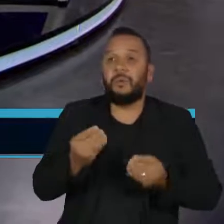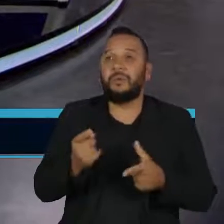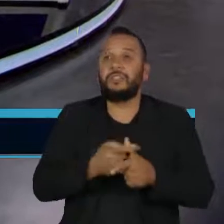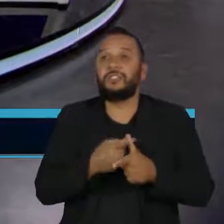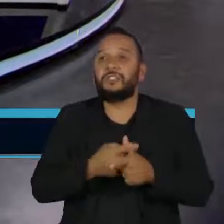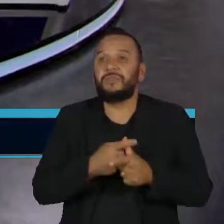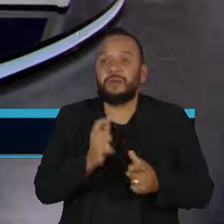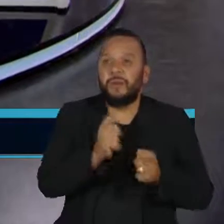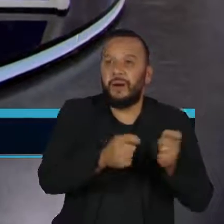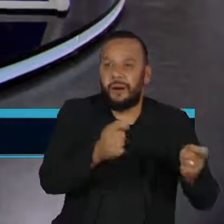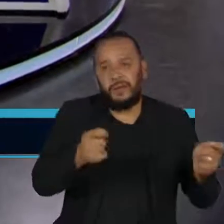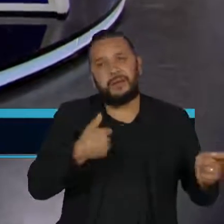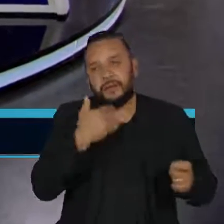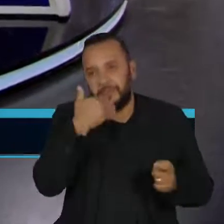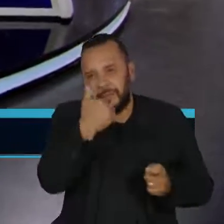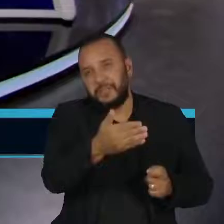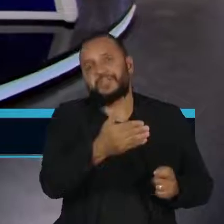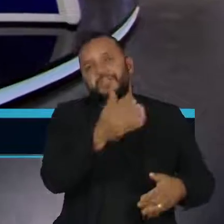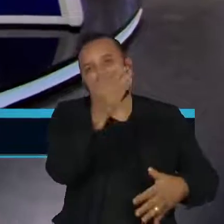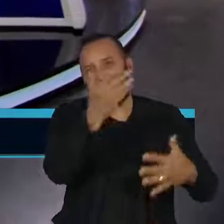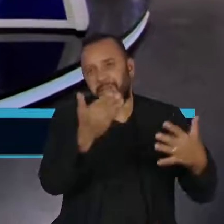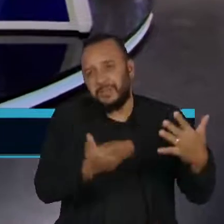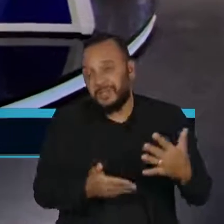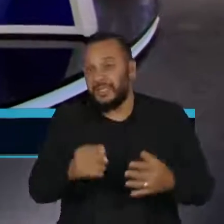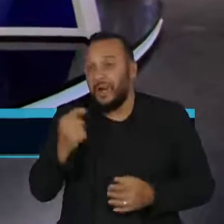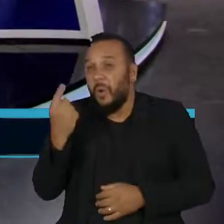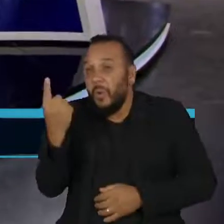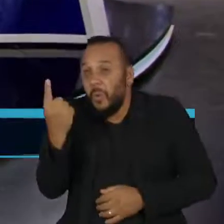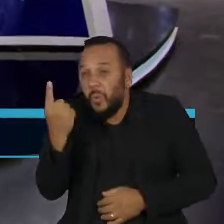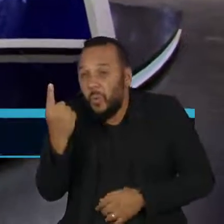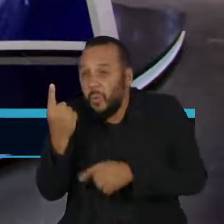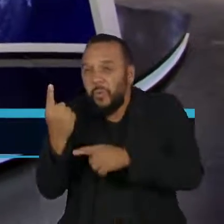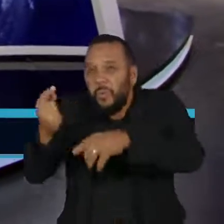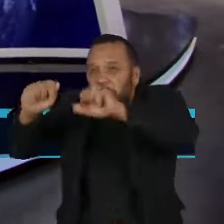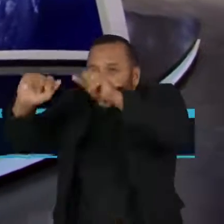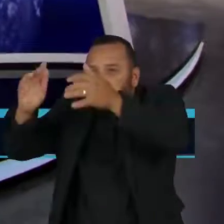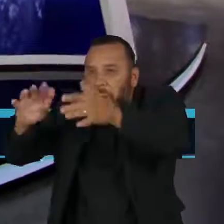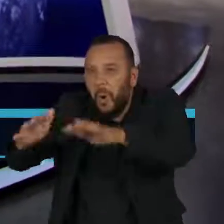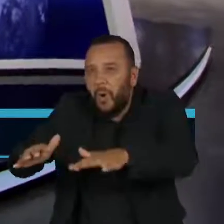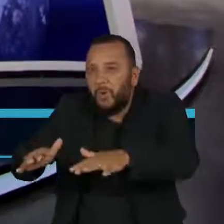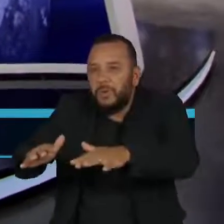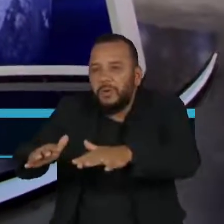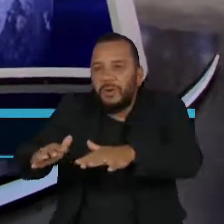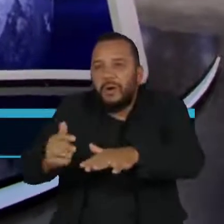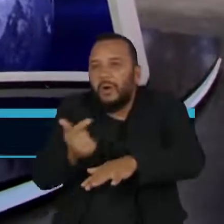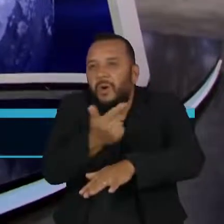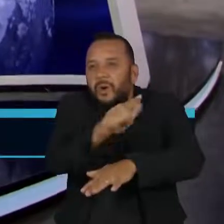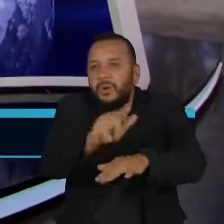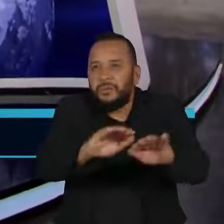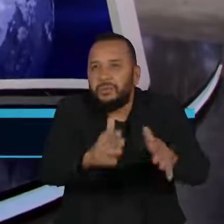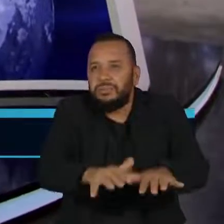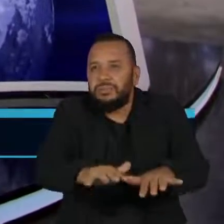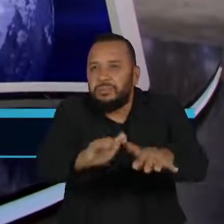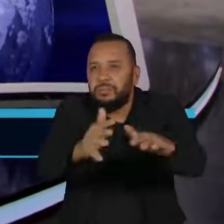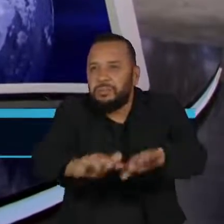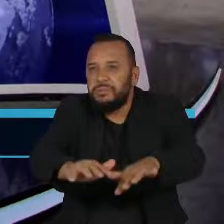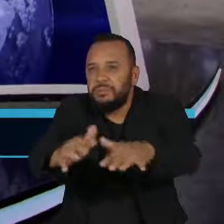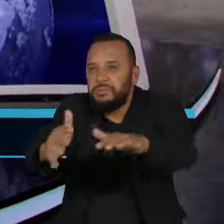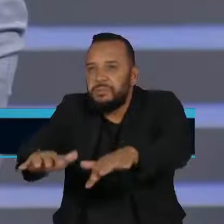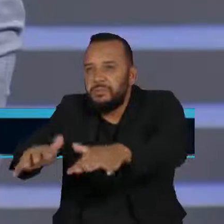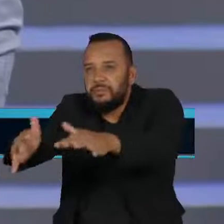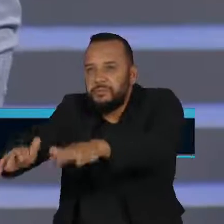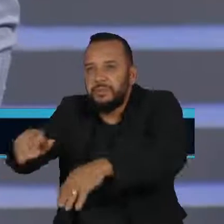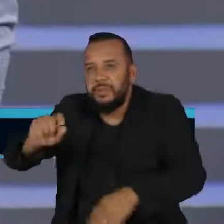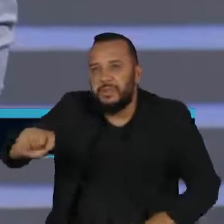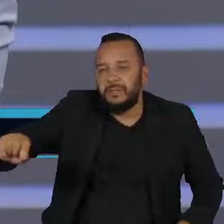pedir recuperação judicial. O efeito cascata de um grande é que deve ser sempre previsto e aí o judiciário, repito, tem uma